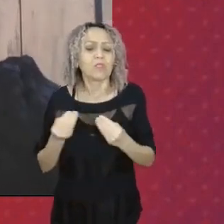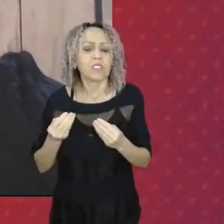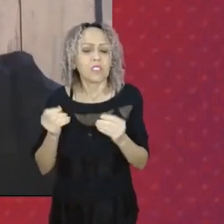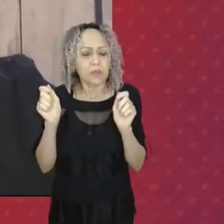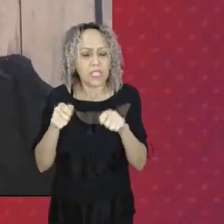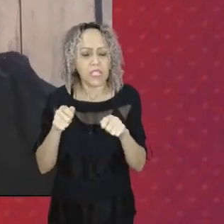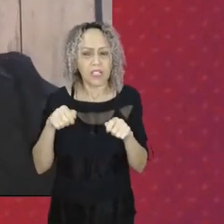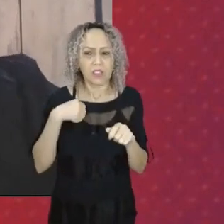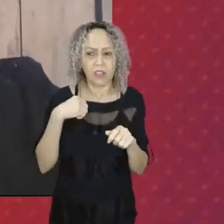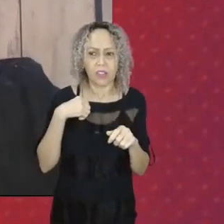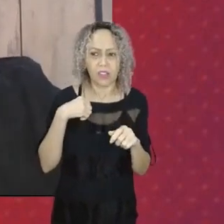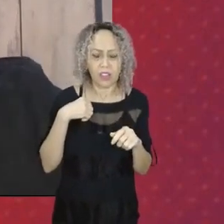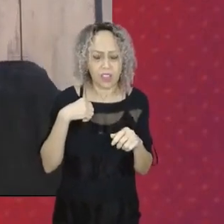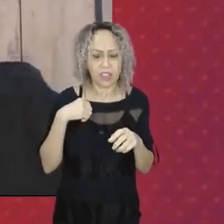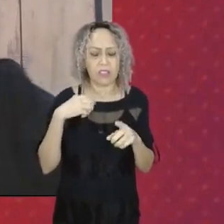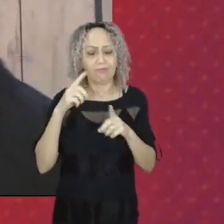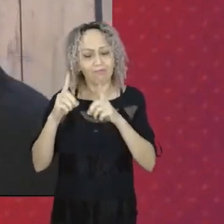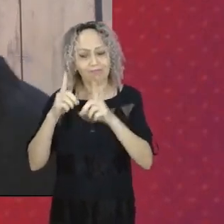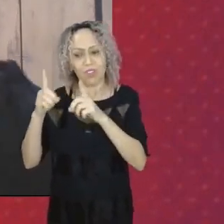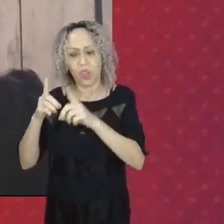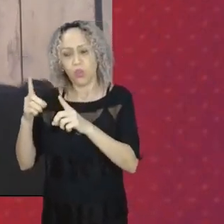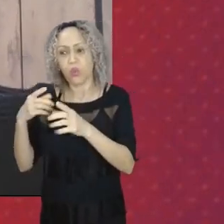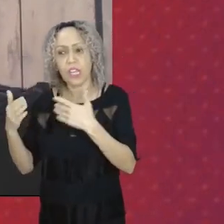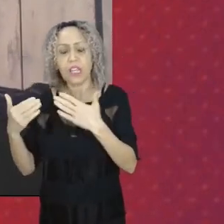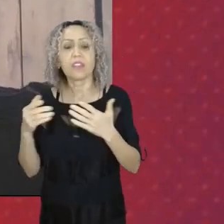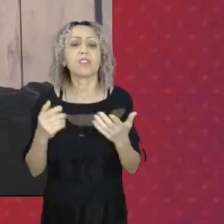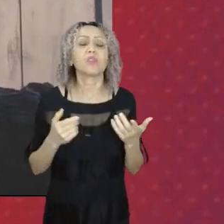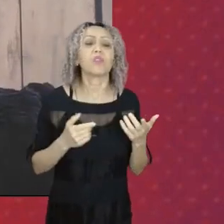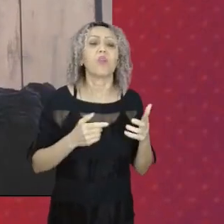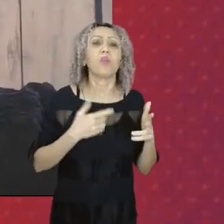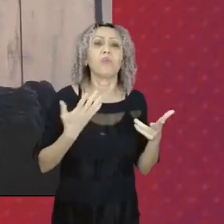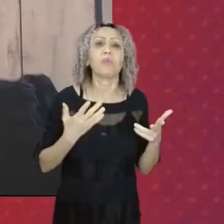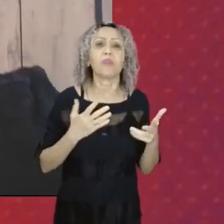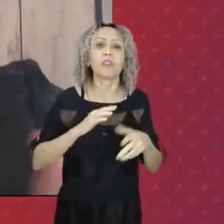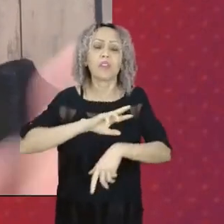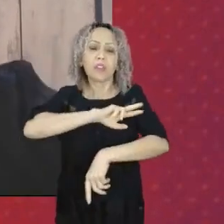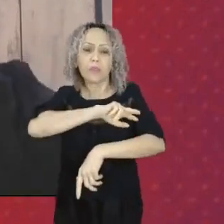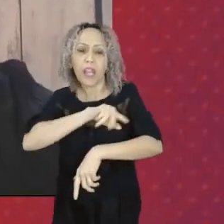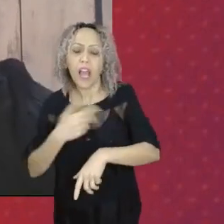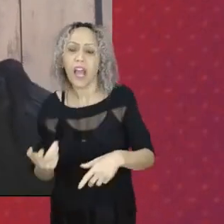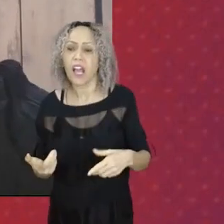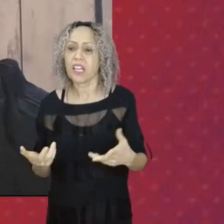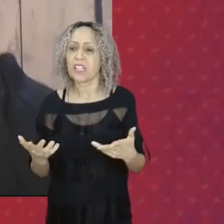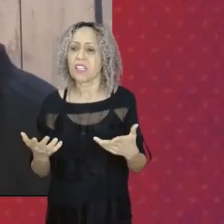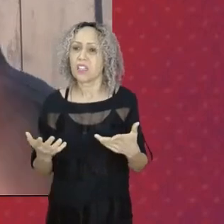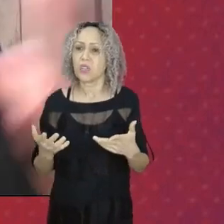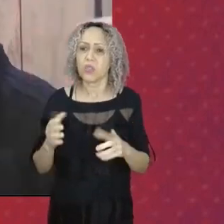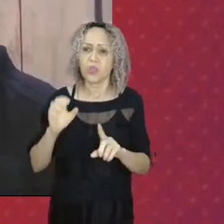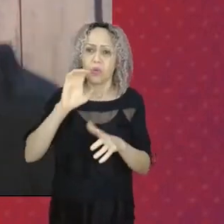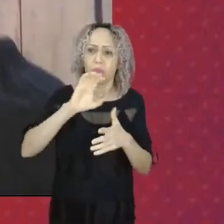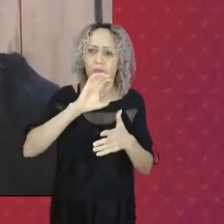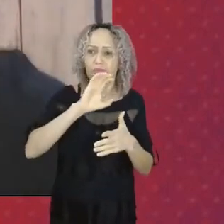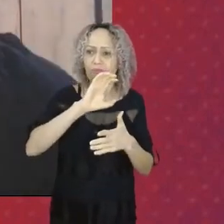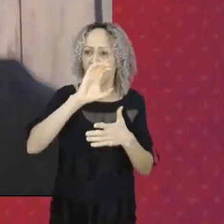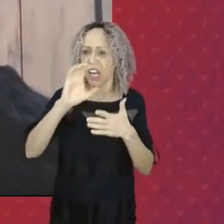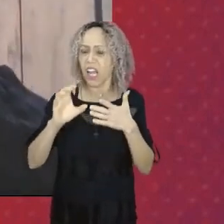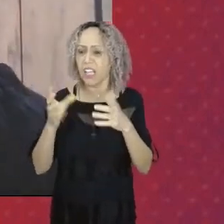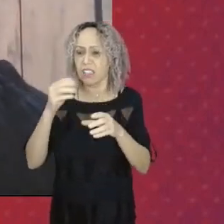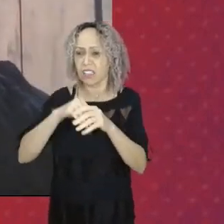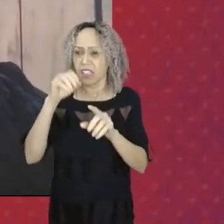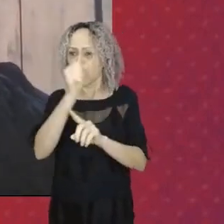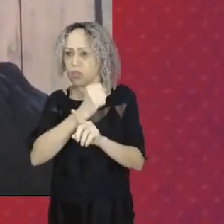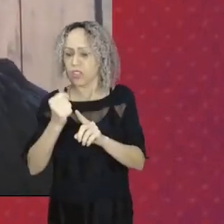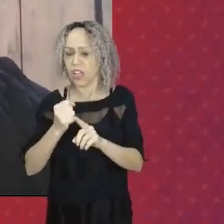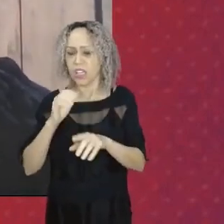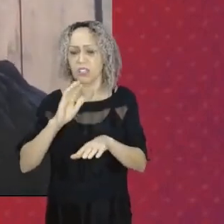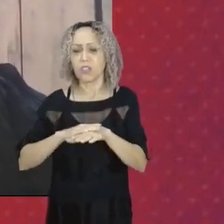debate sobre as travestilidades, sobre raça, sobre etnia, sobre classe social, sobre corporeidade.